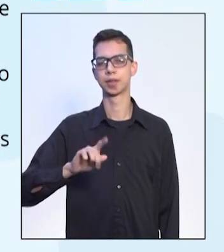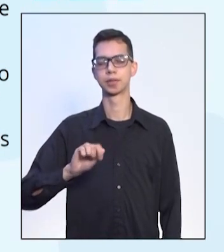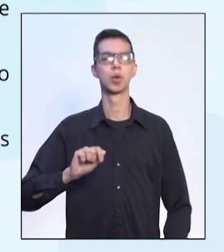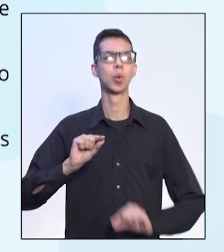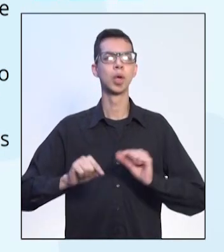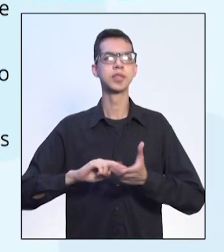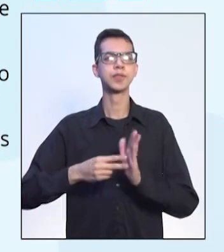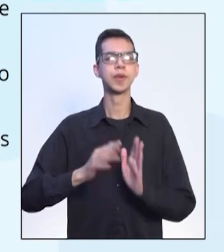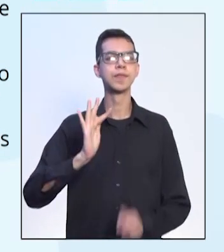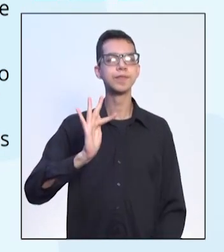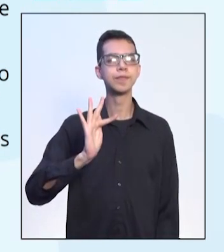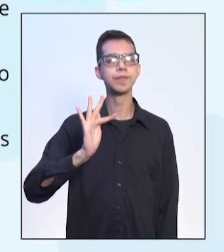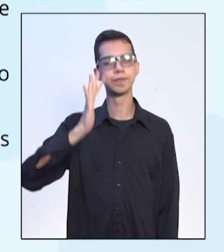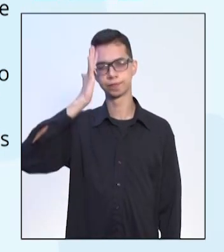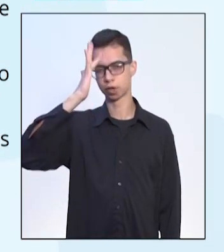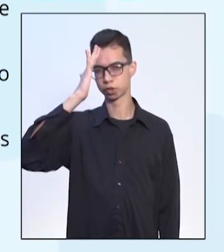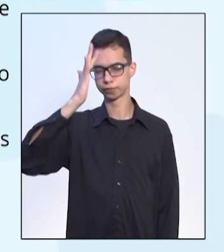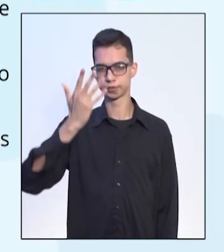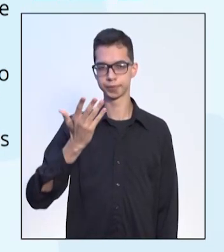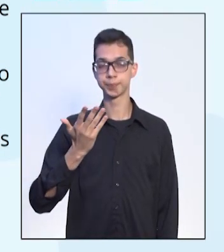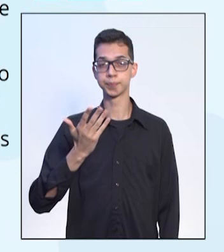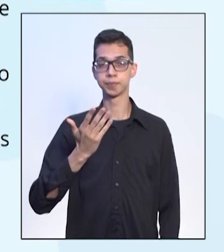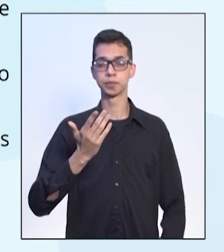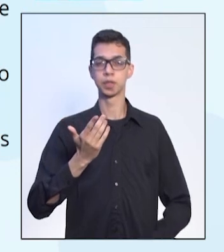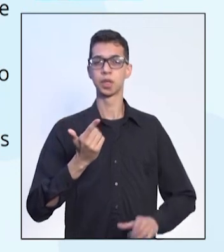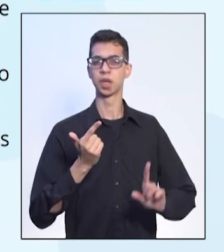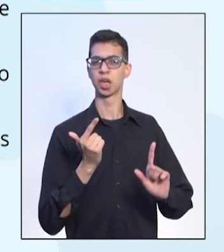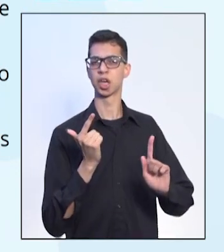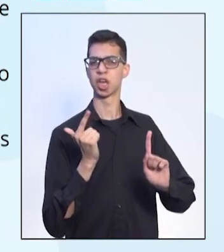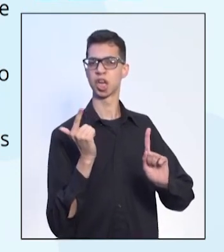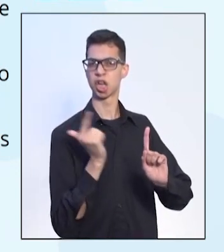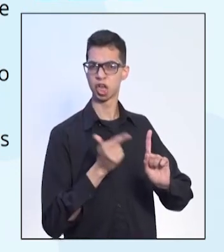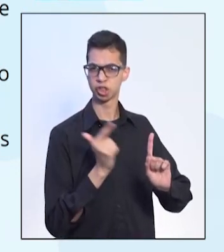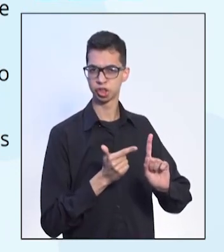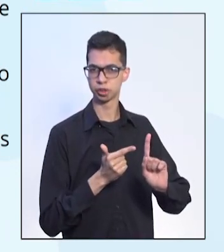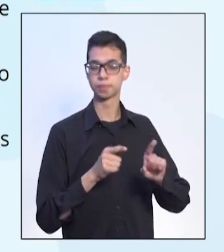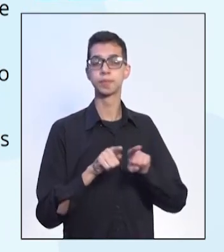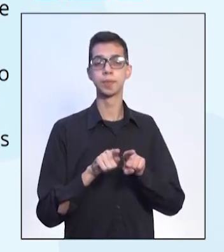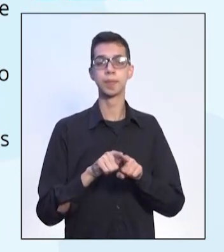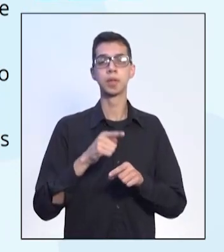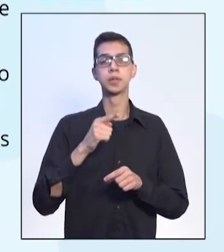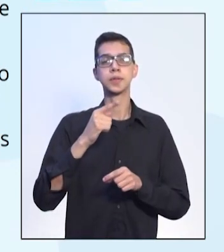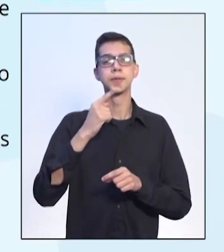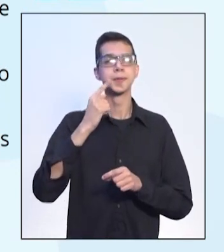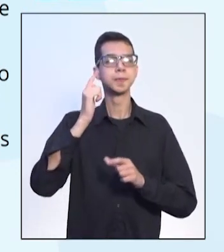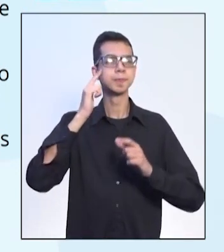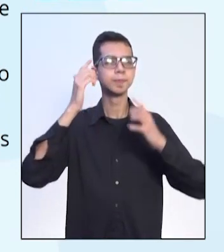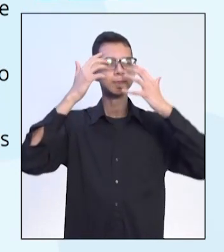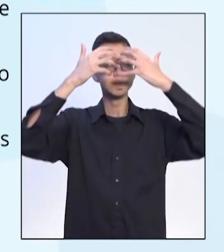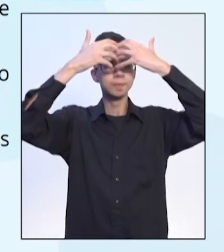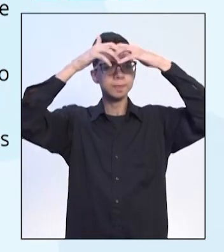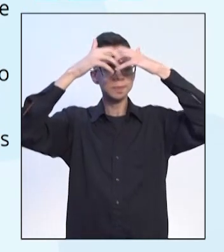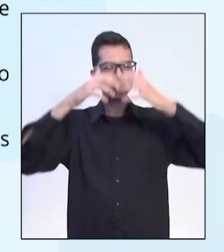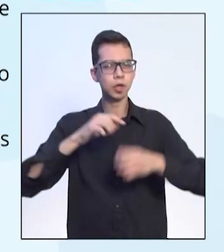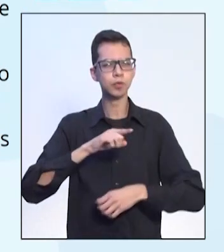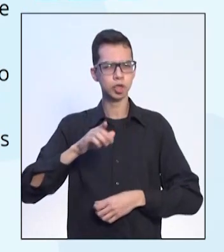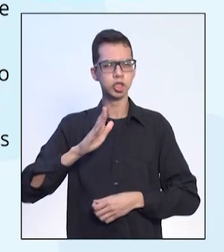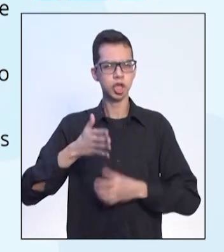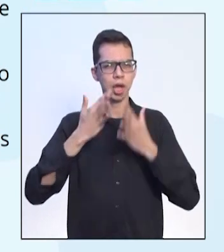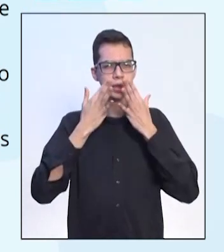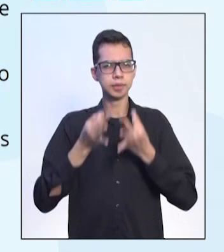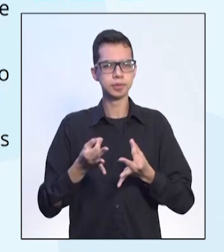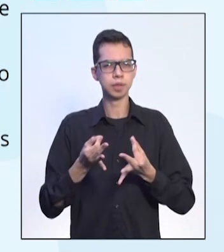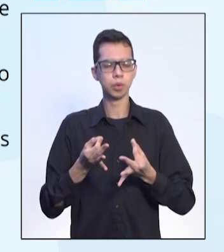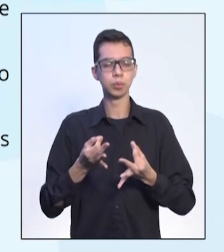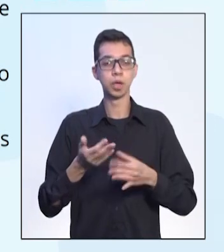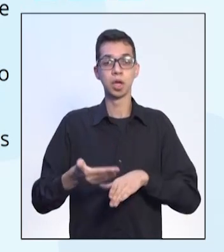criticar, relacionar e discutir. Você tem dado a devida atenção à reflexão antes de formar os seus juízos, antes de agir e